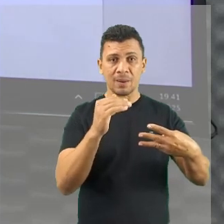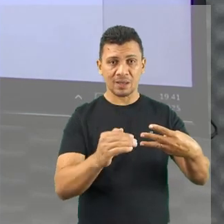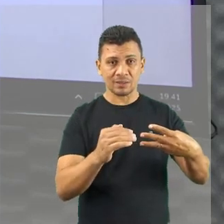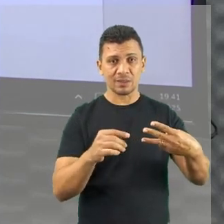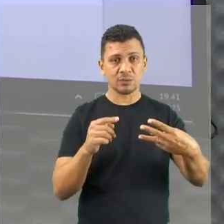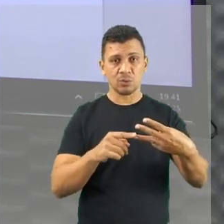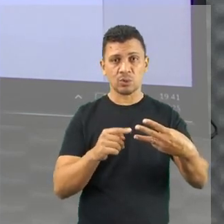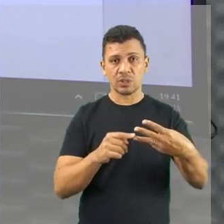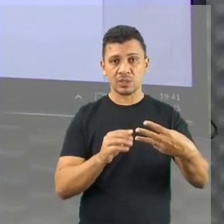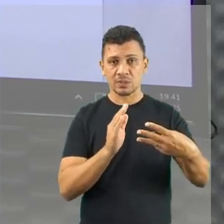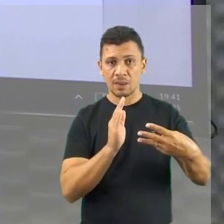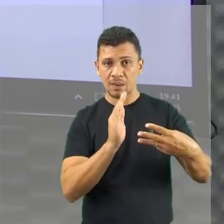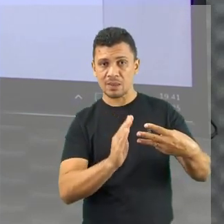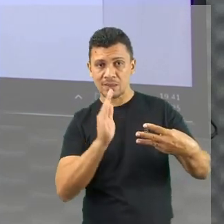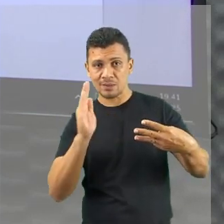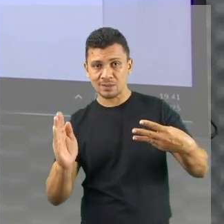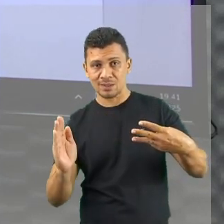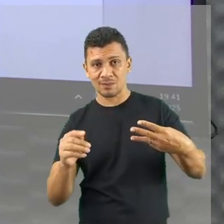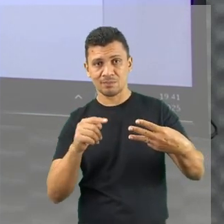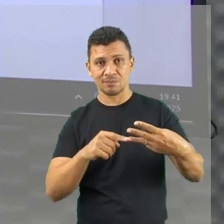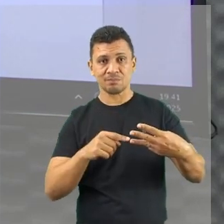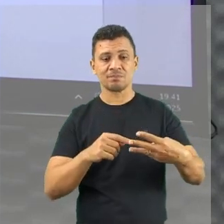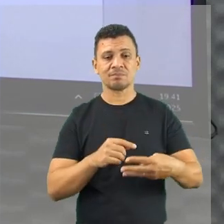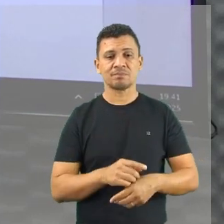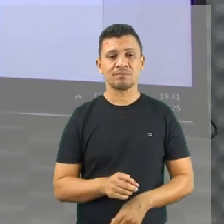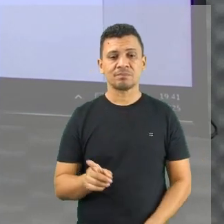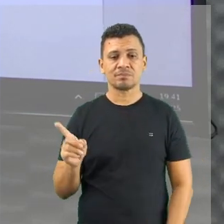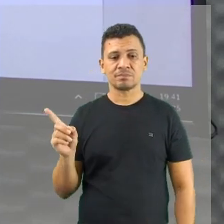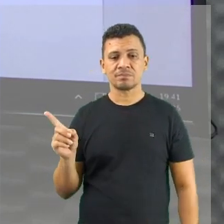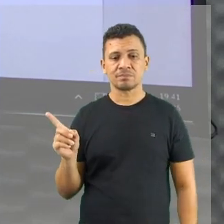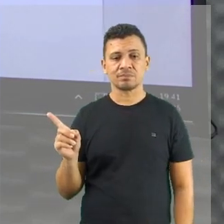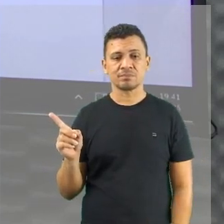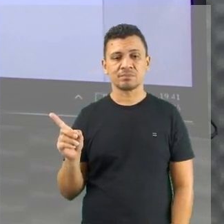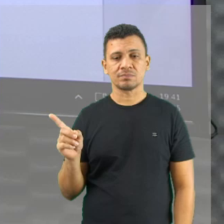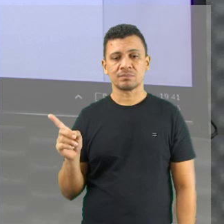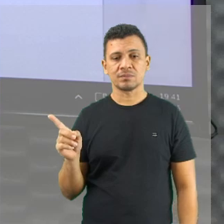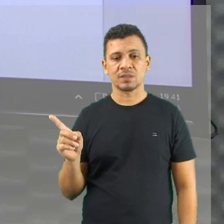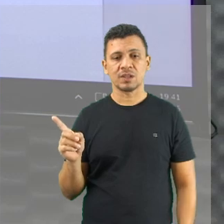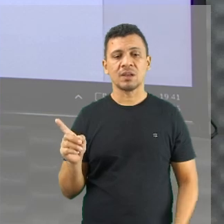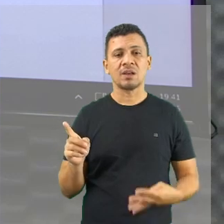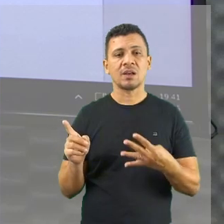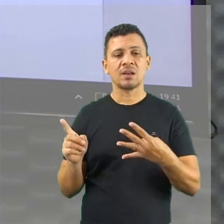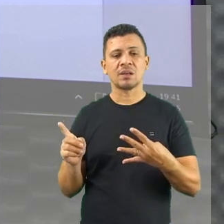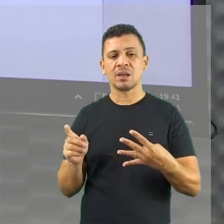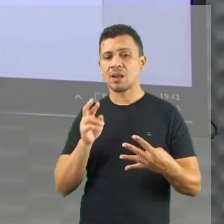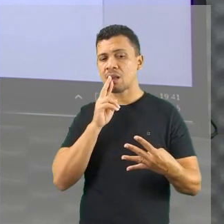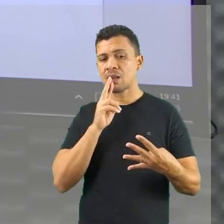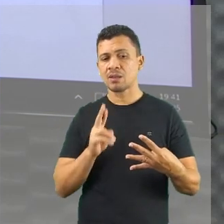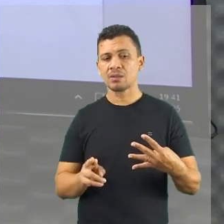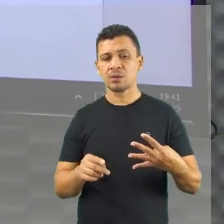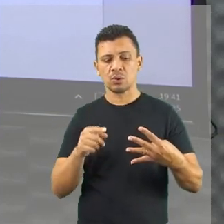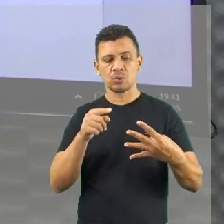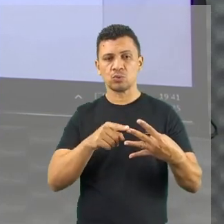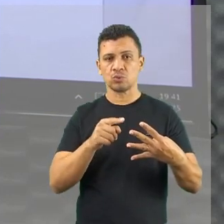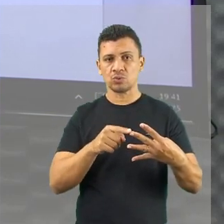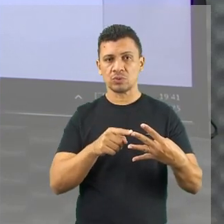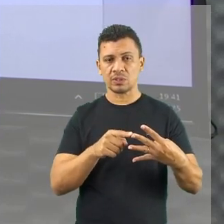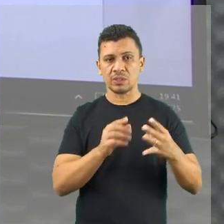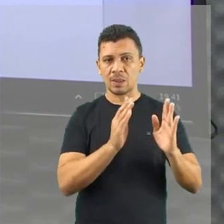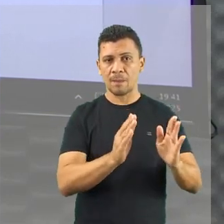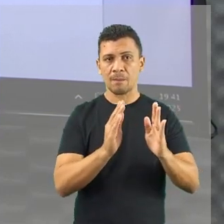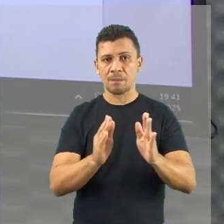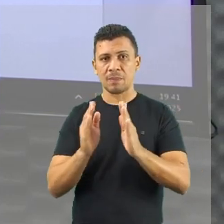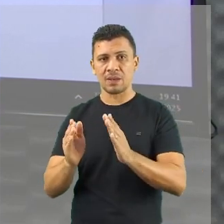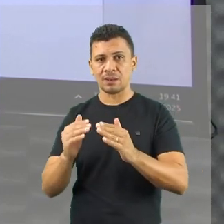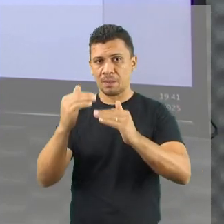isso? 2 em paralelo ligado em série com o terceiro. Os 3 em paralelo, testei e não